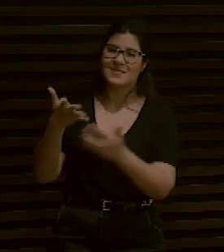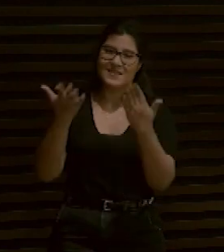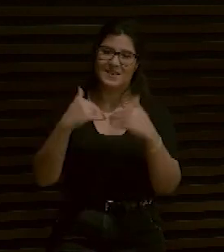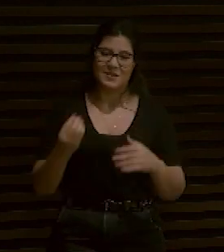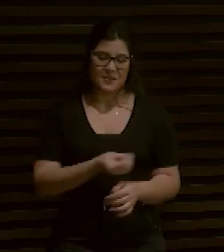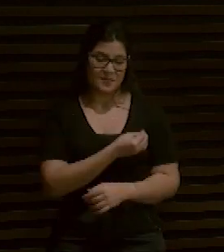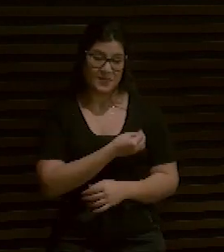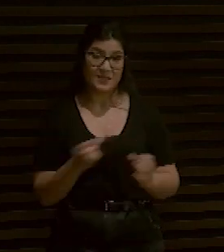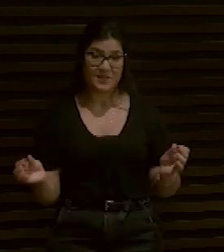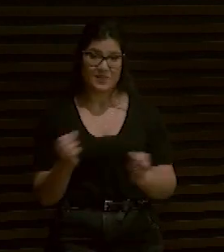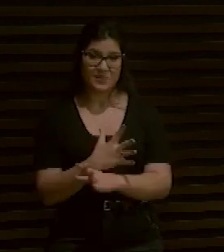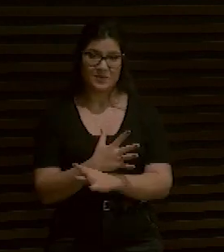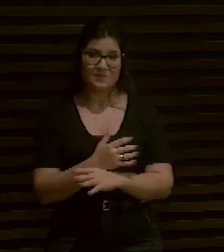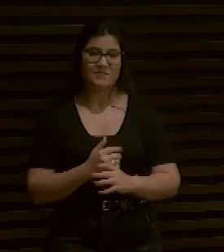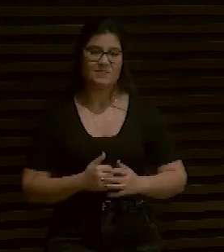nova.